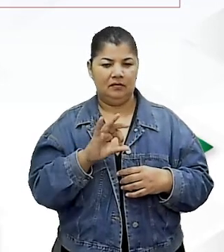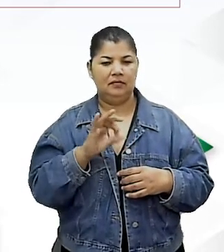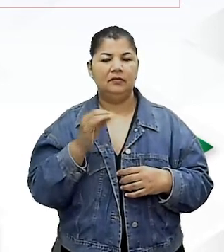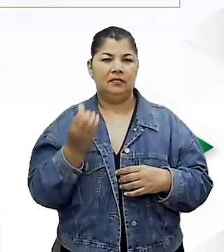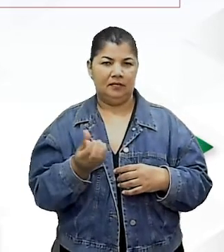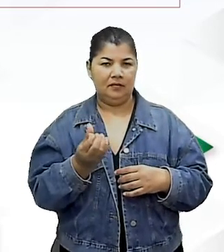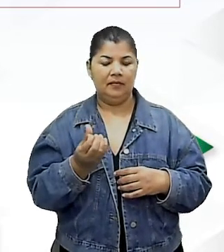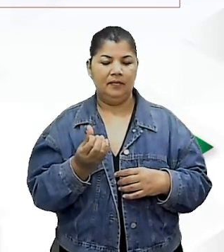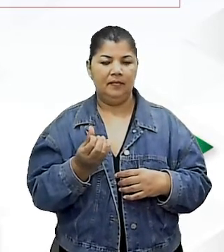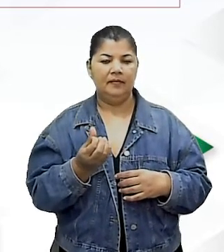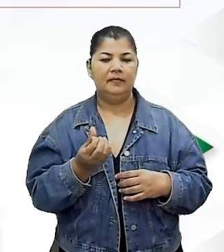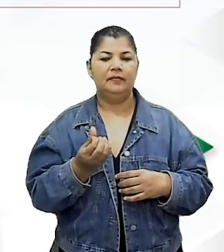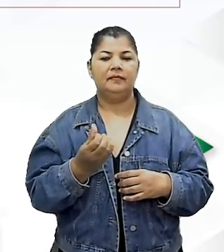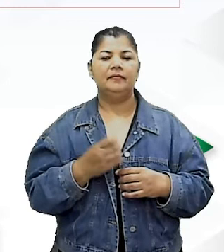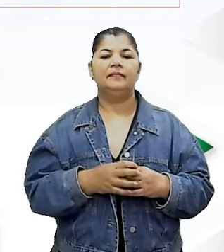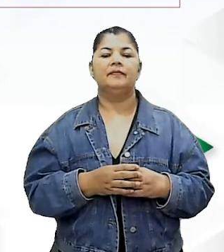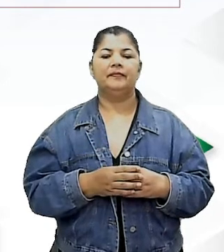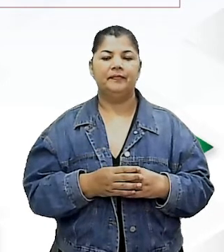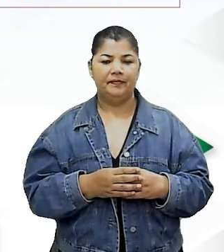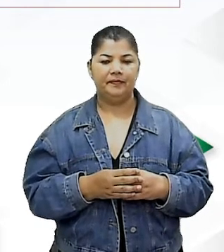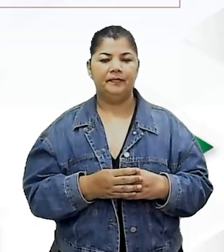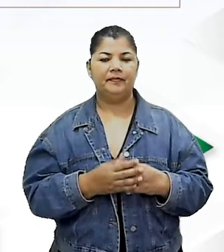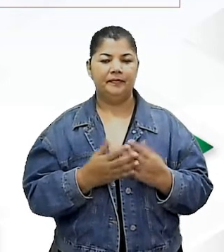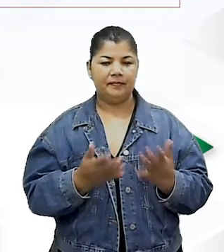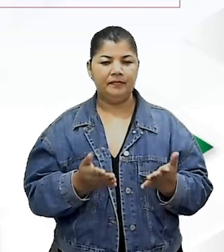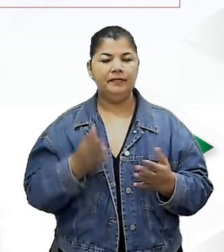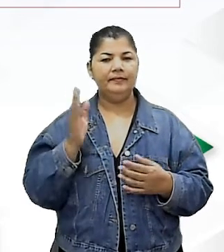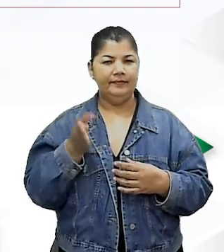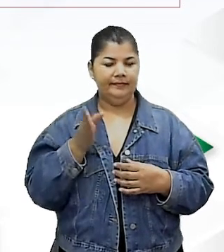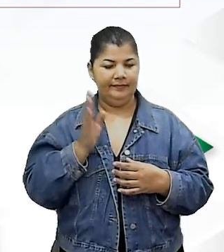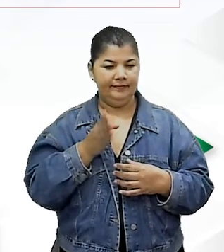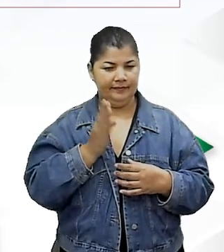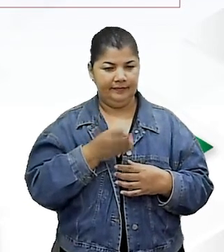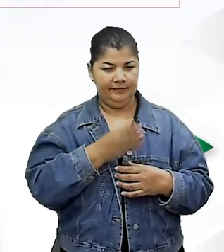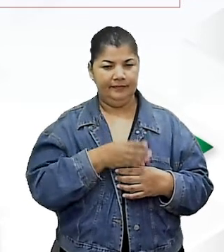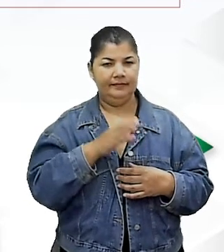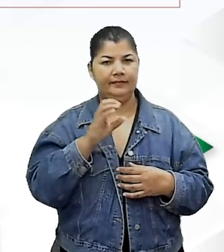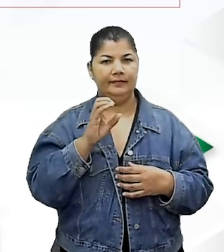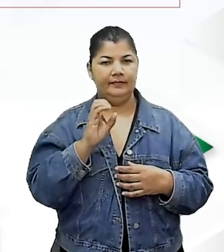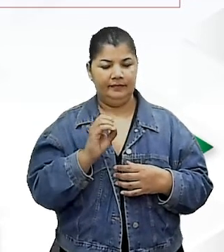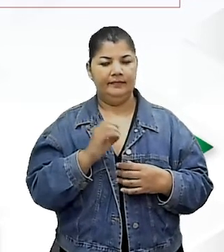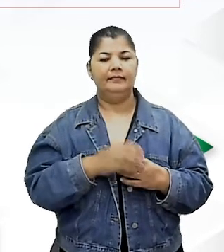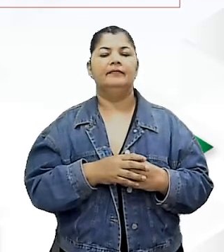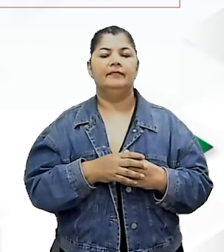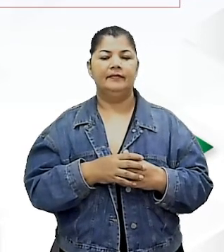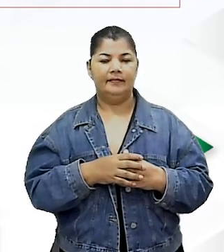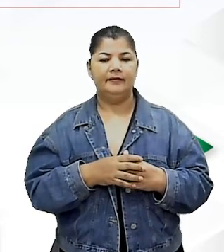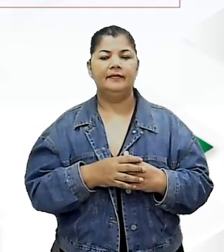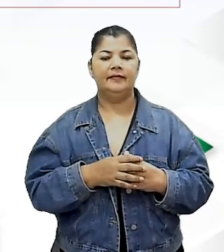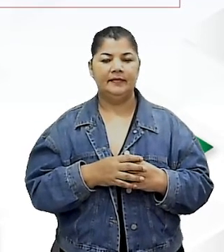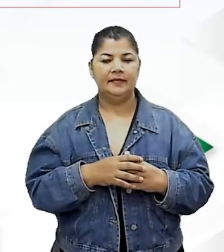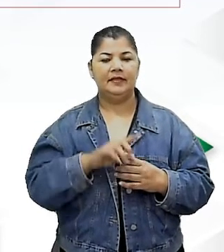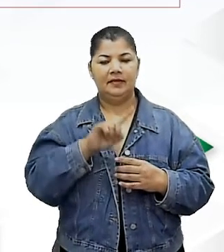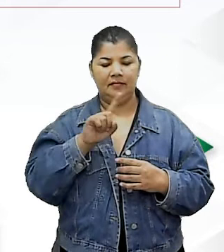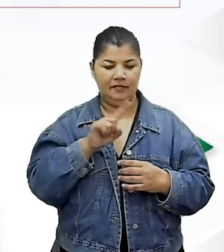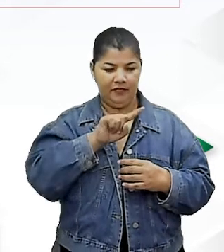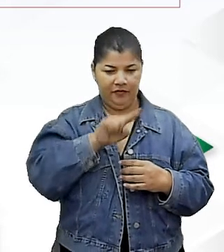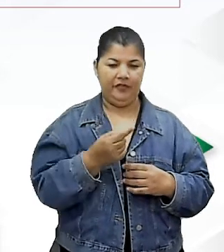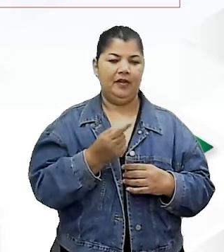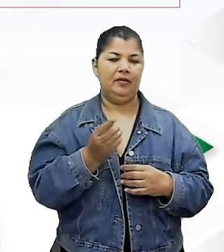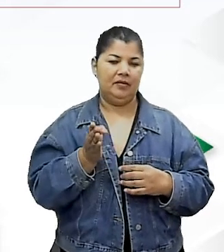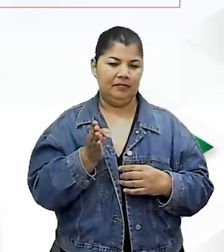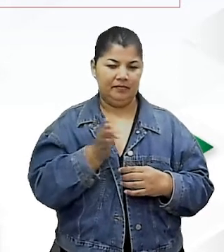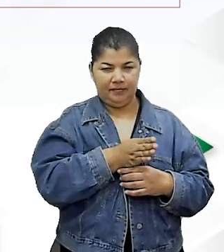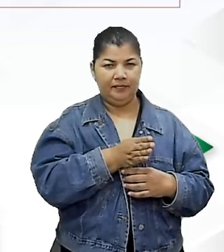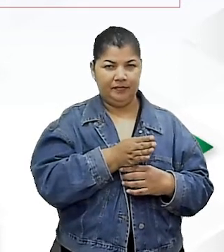1,496, tá? Não esquece disso. Então eu tenho 5 zeros aí, são 10 elevado a 5. Aí eu vou andar com a vírgula aí da